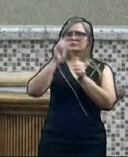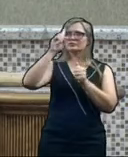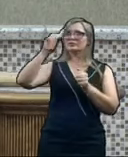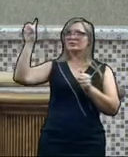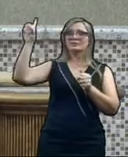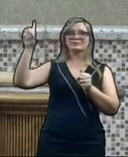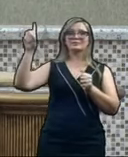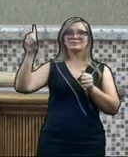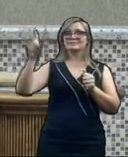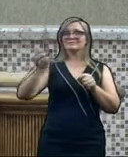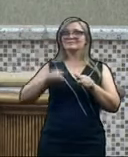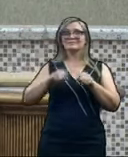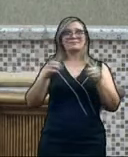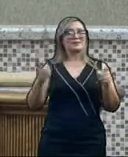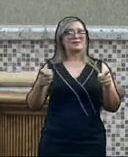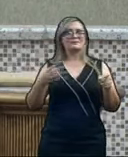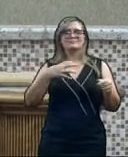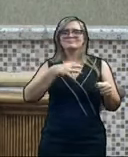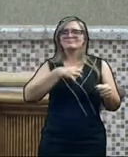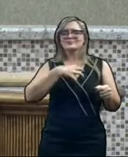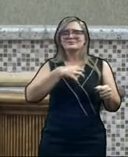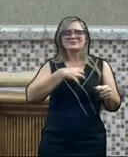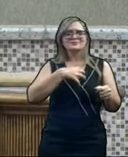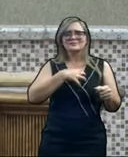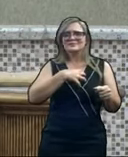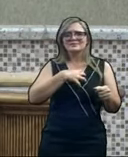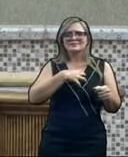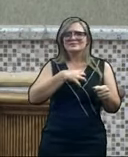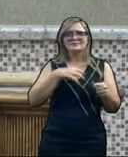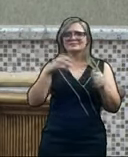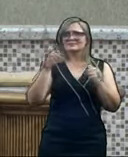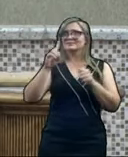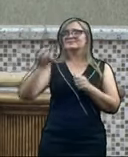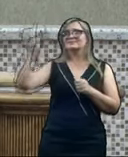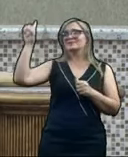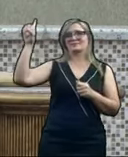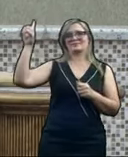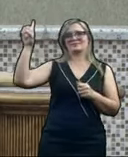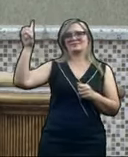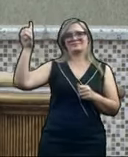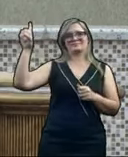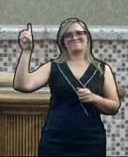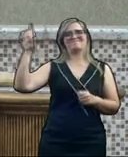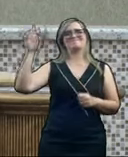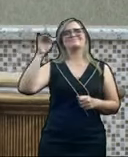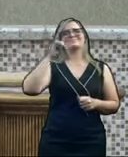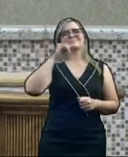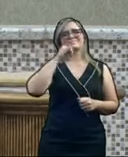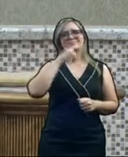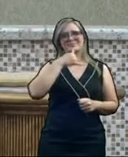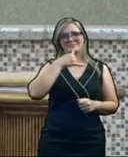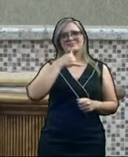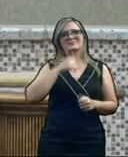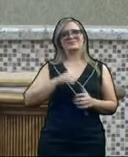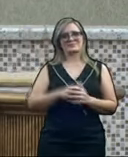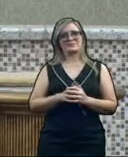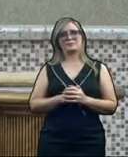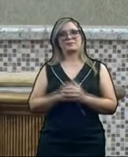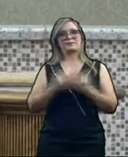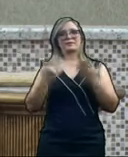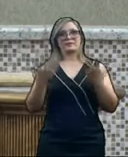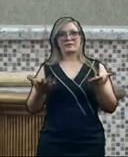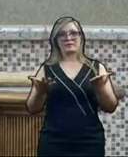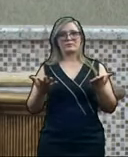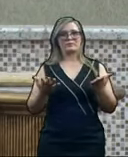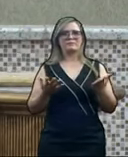e ele não percebia Deus e com terrível é este lugar Oi